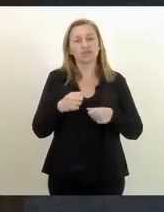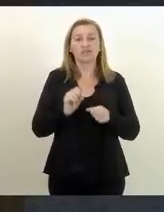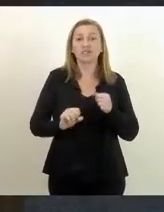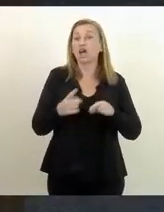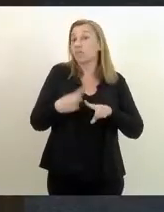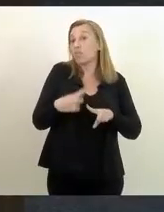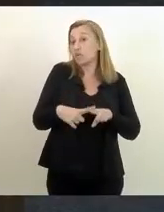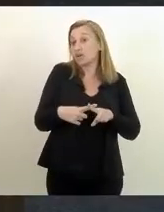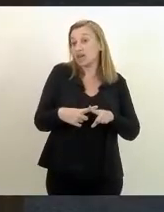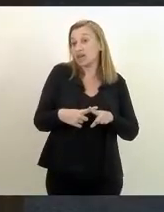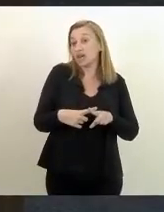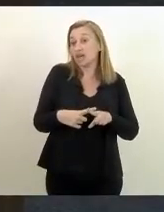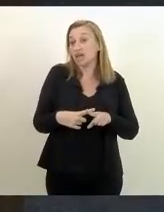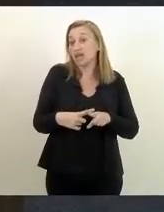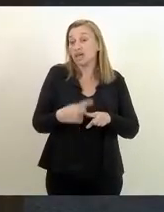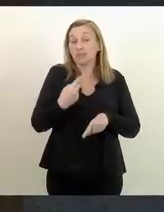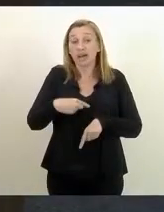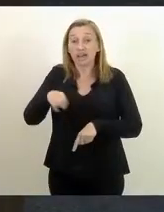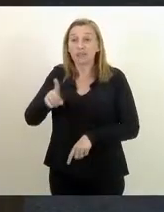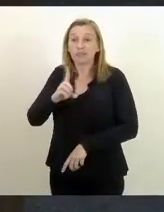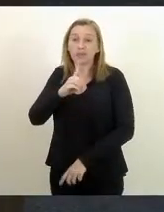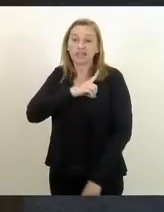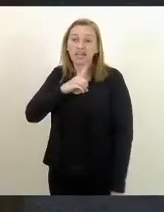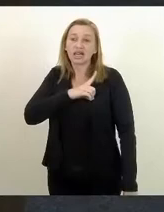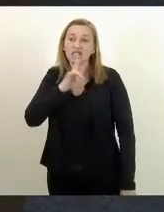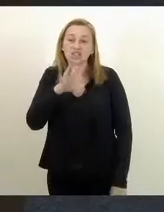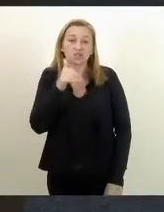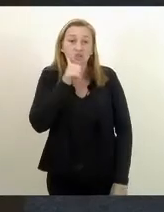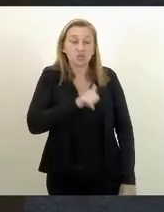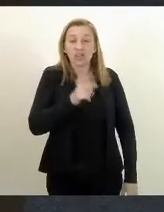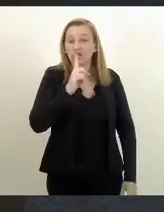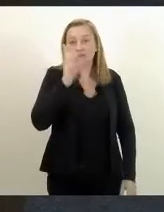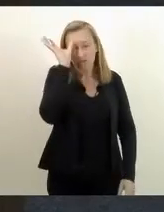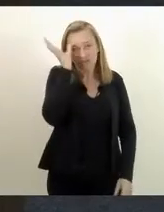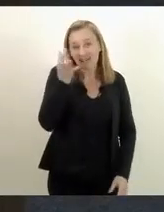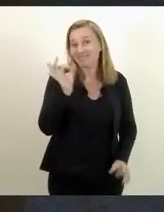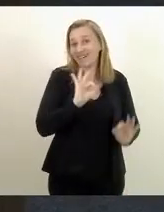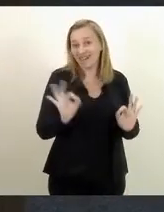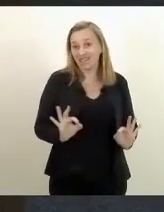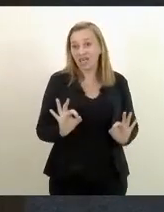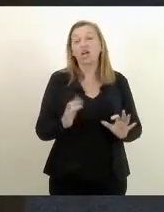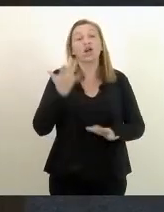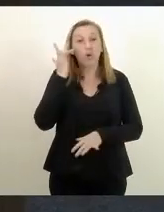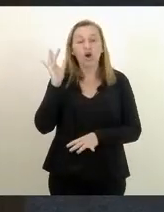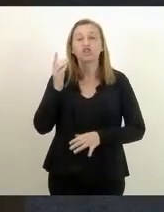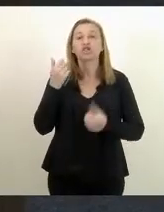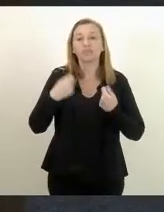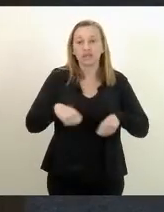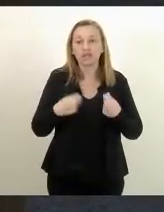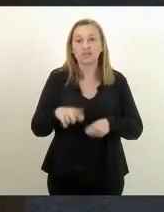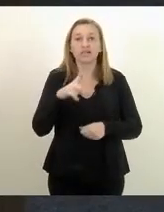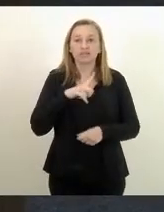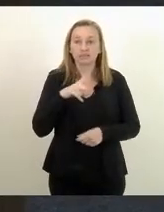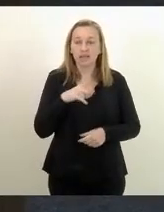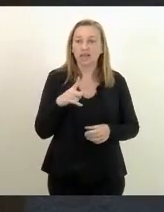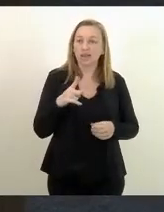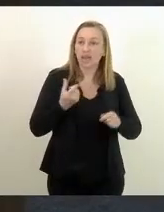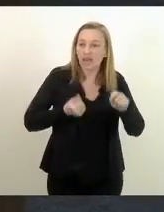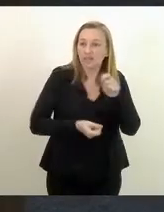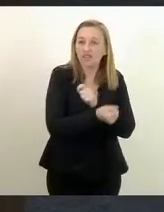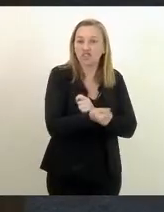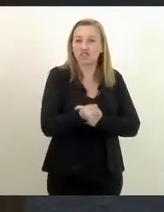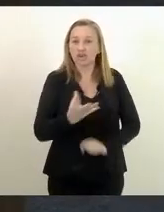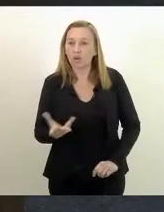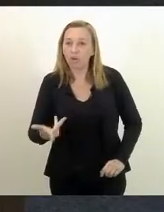porque também passar para as delegacias de mulheres não solucionará. Então, acho que o que a gente tem que investir é na